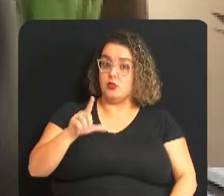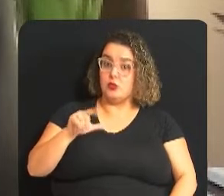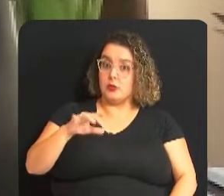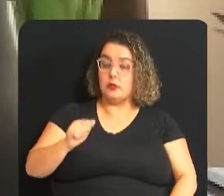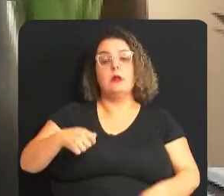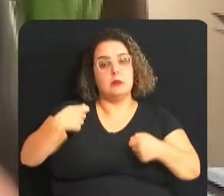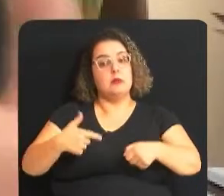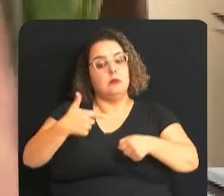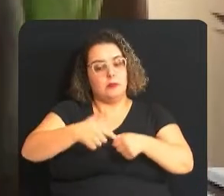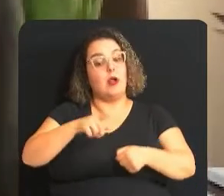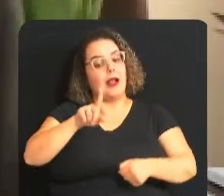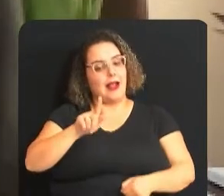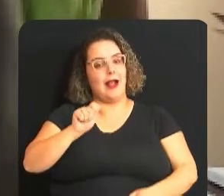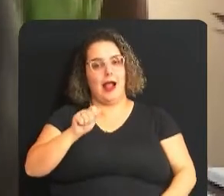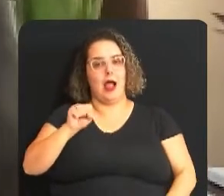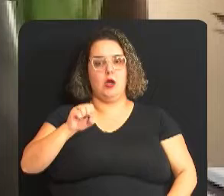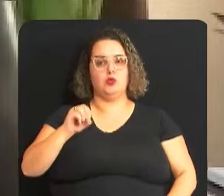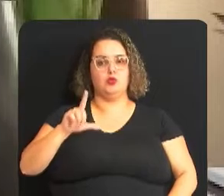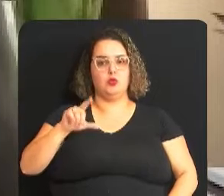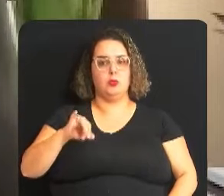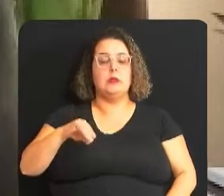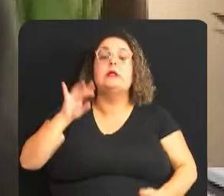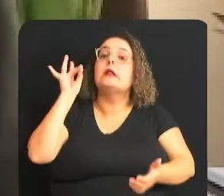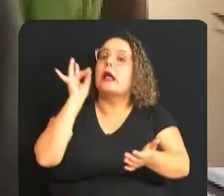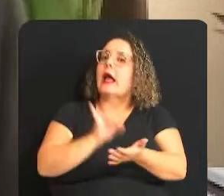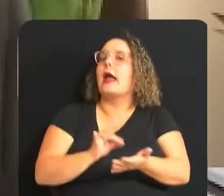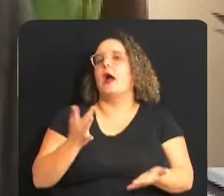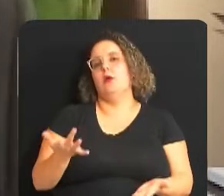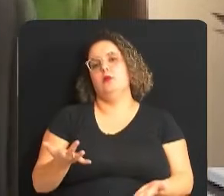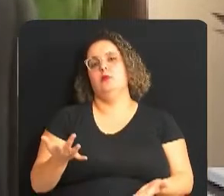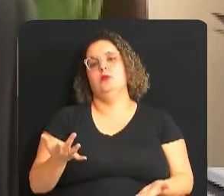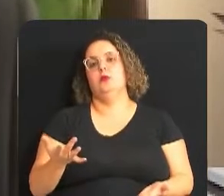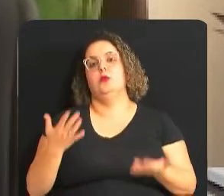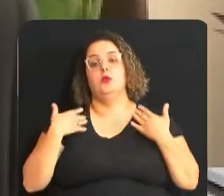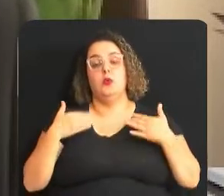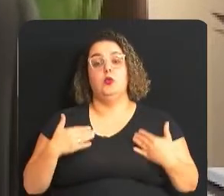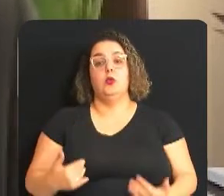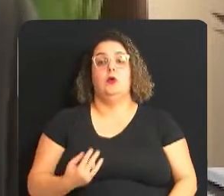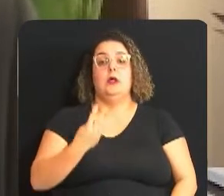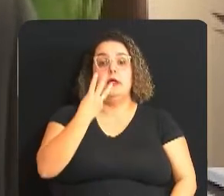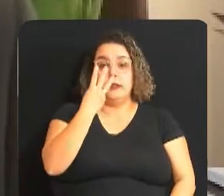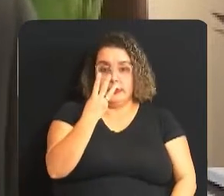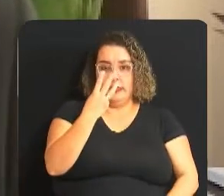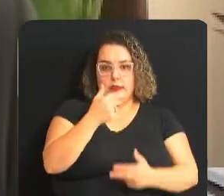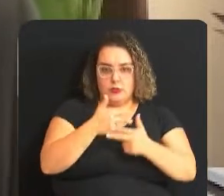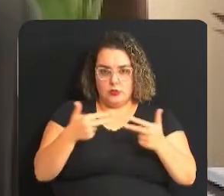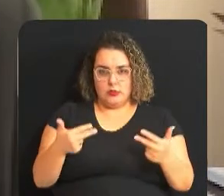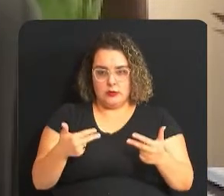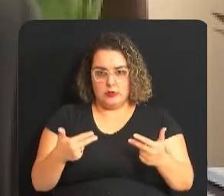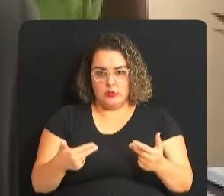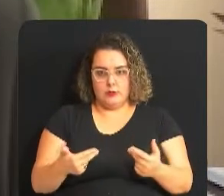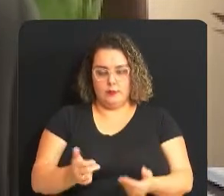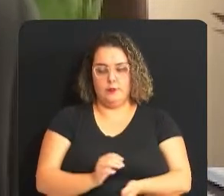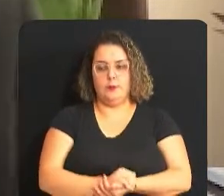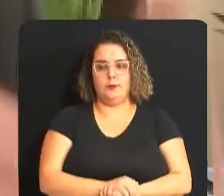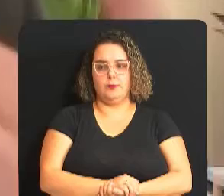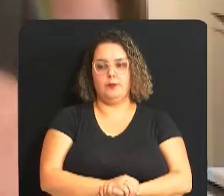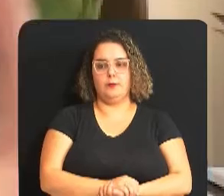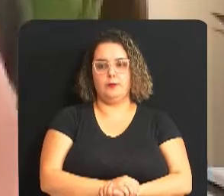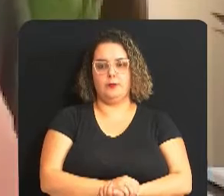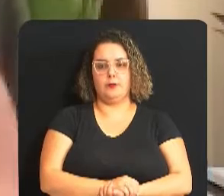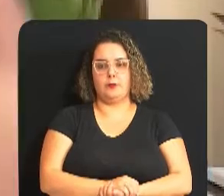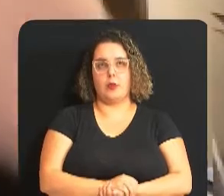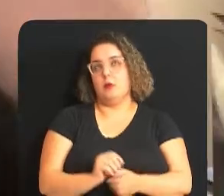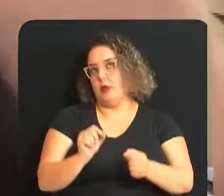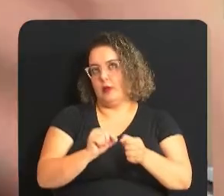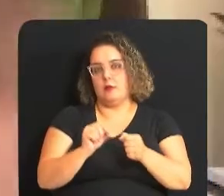gasolina. Nosso corpo precisa de 3 elementos para